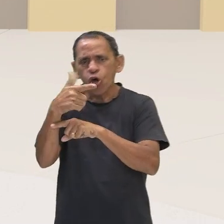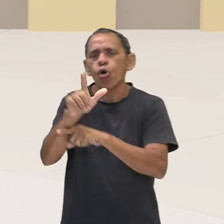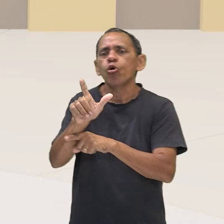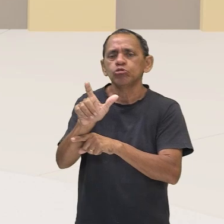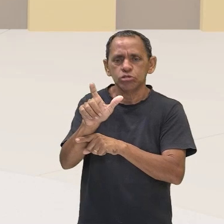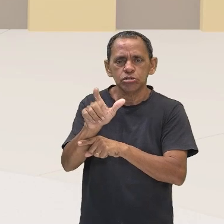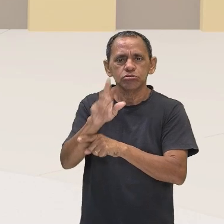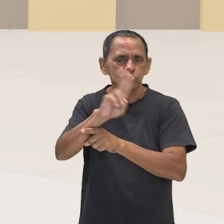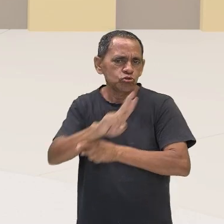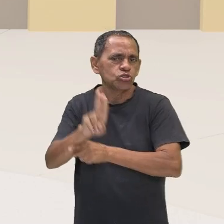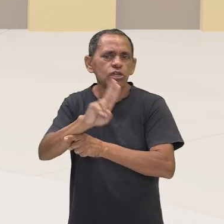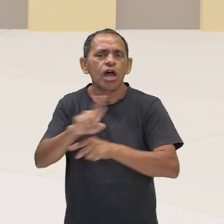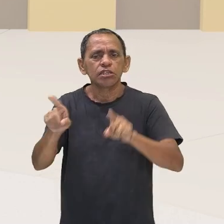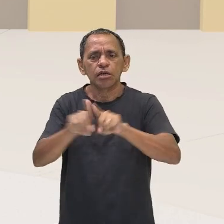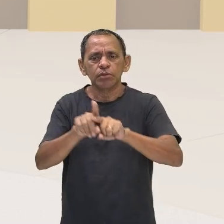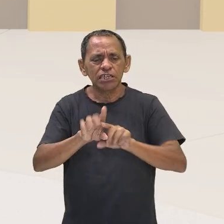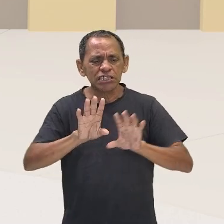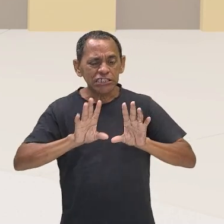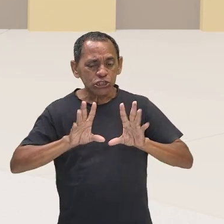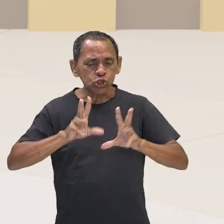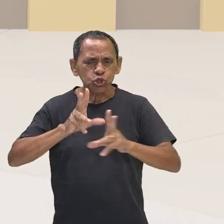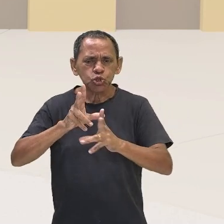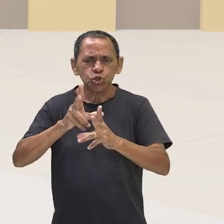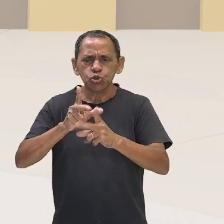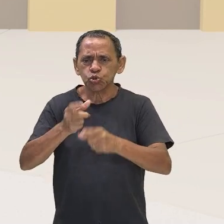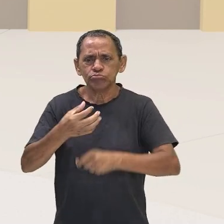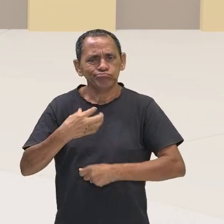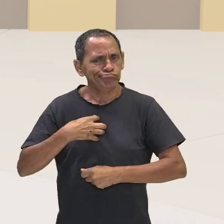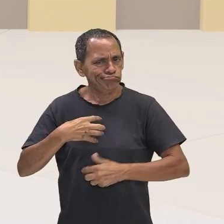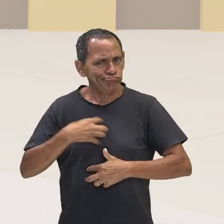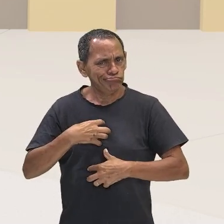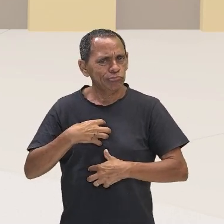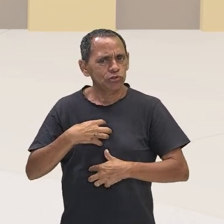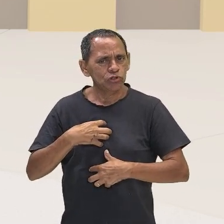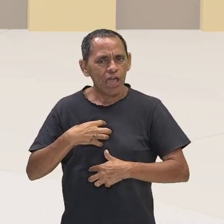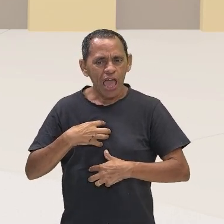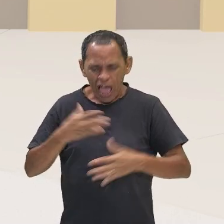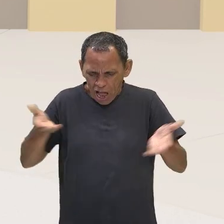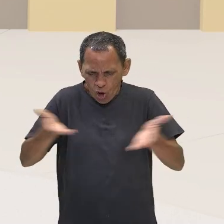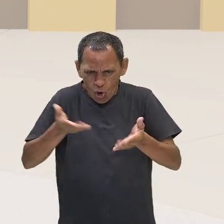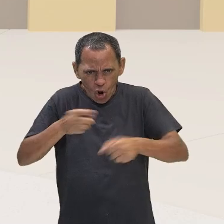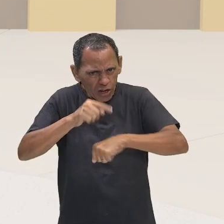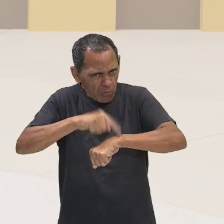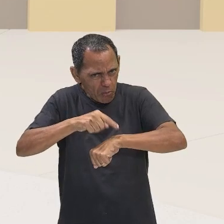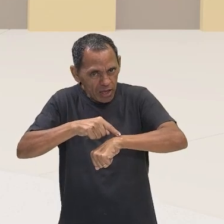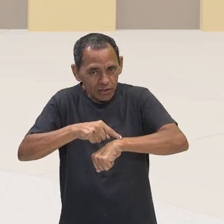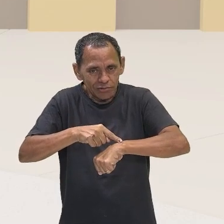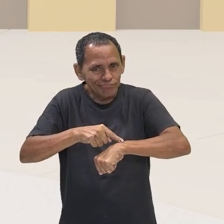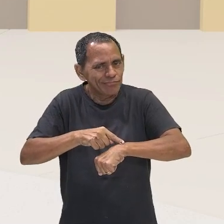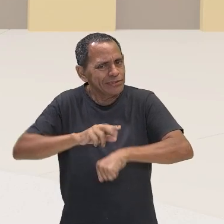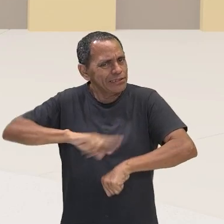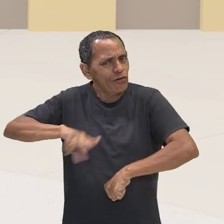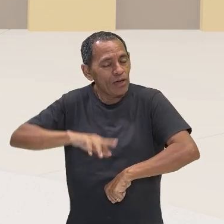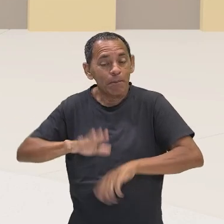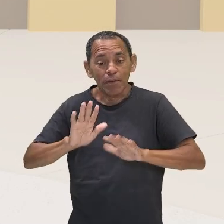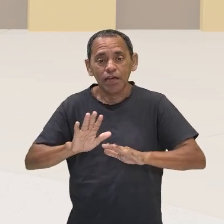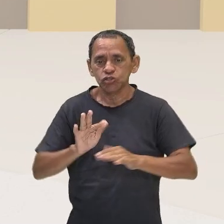ressignificar tudo aquilo que eu estou sentindo, né? Que não seja bom para o momento. Quando se tem um projeto de